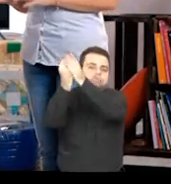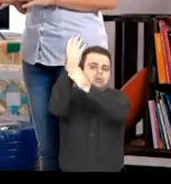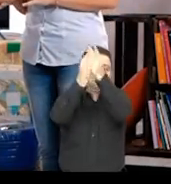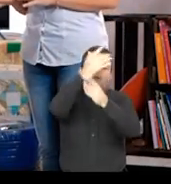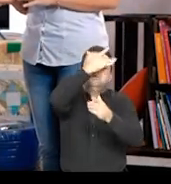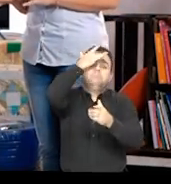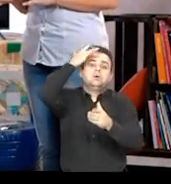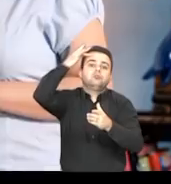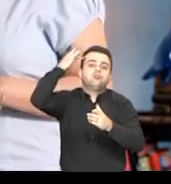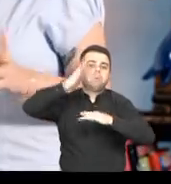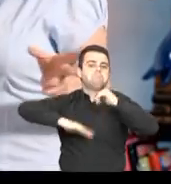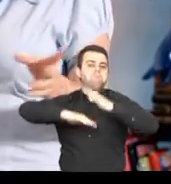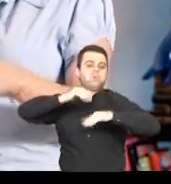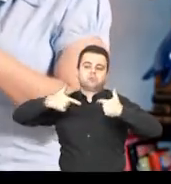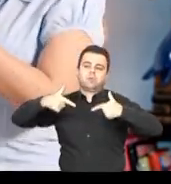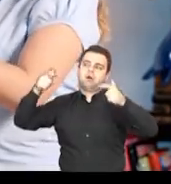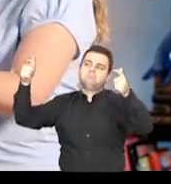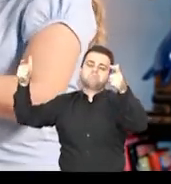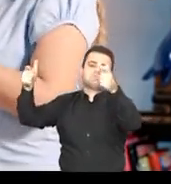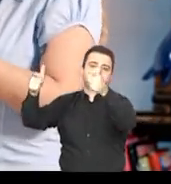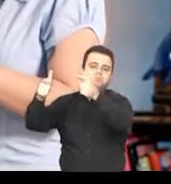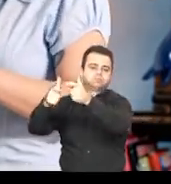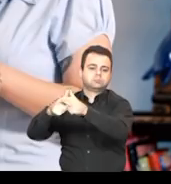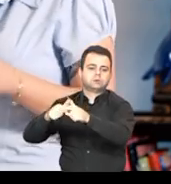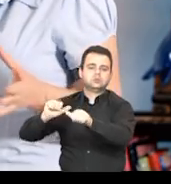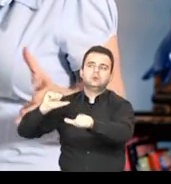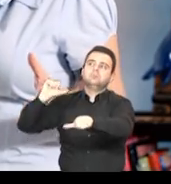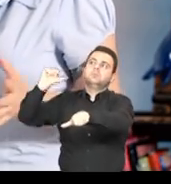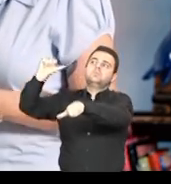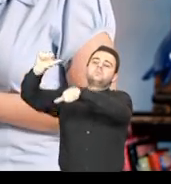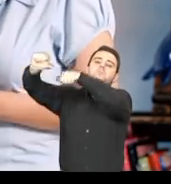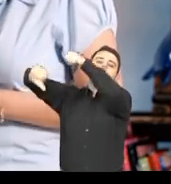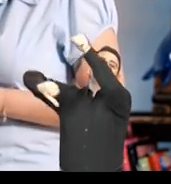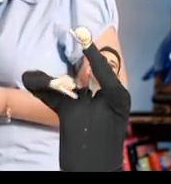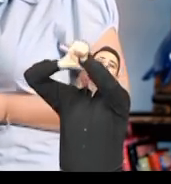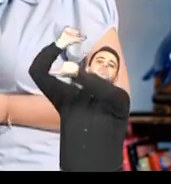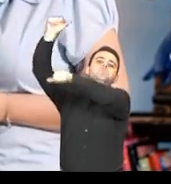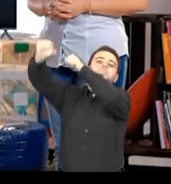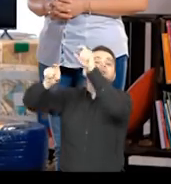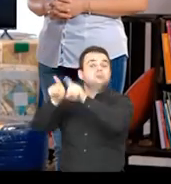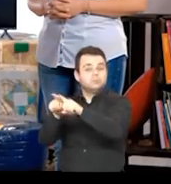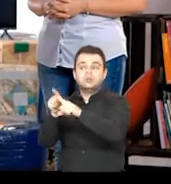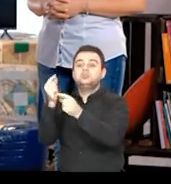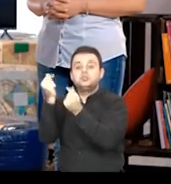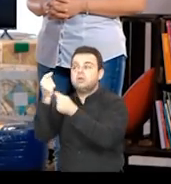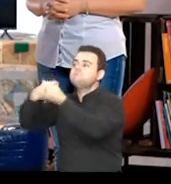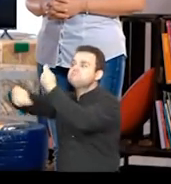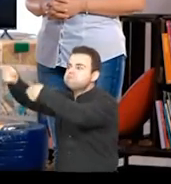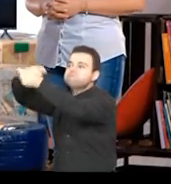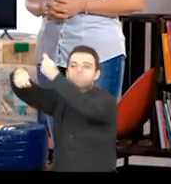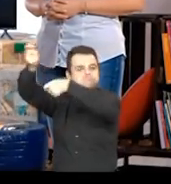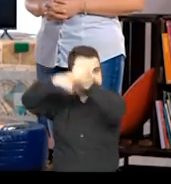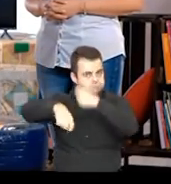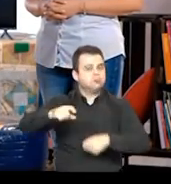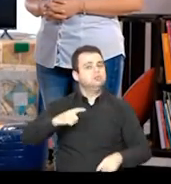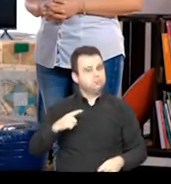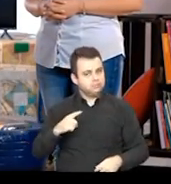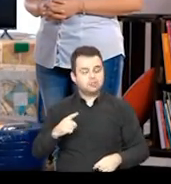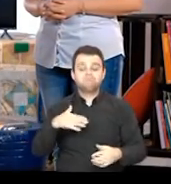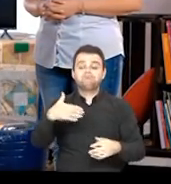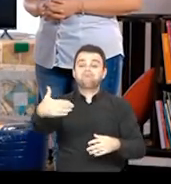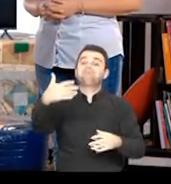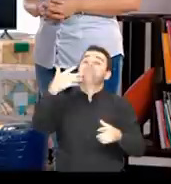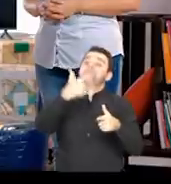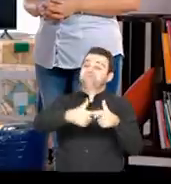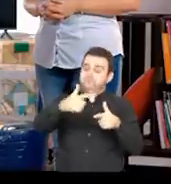do trabalho artesanal. E isso mudou um pouco a maneira com que se fazia comércio, né? Pois é, e isso teve 3